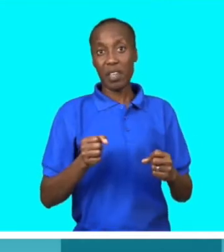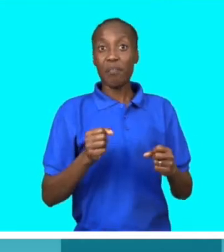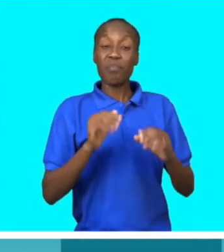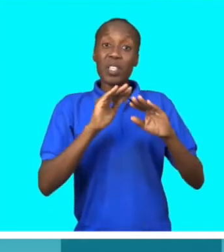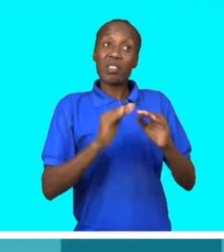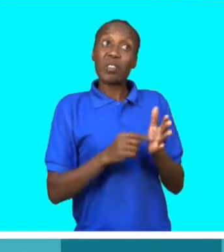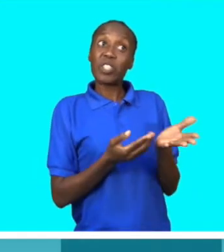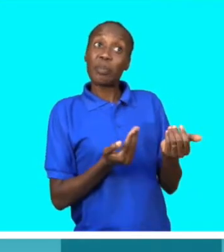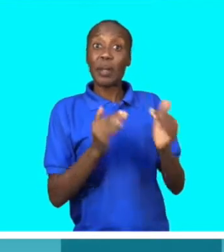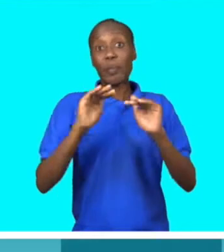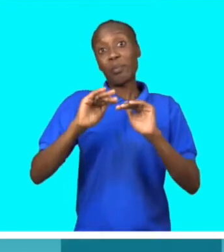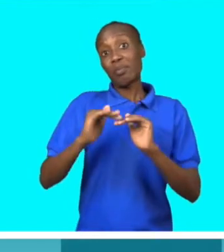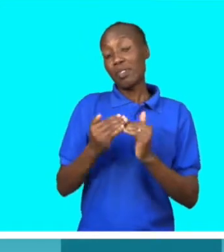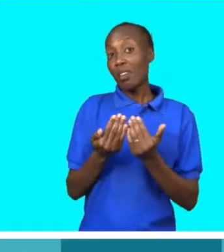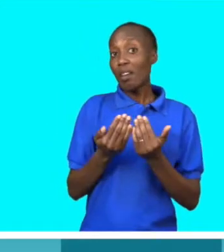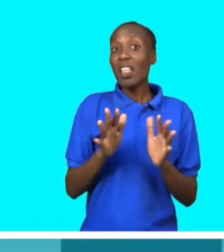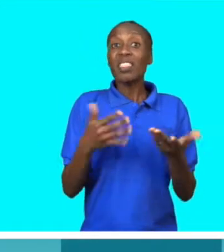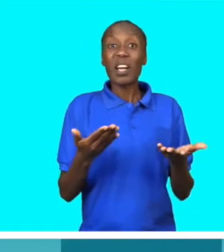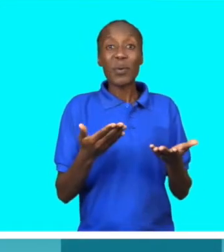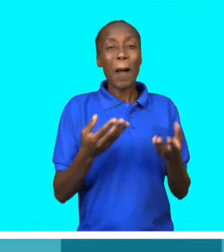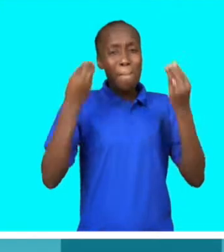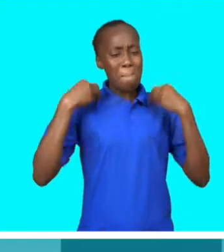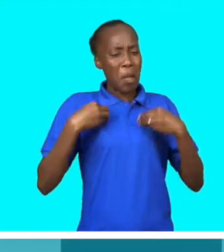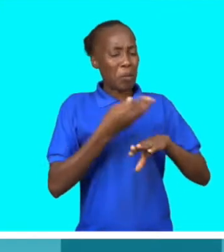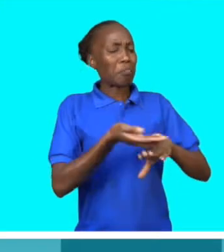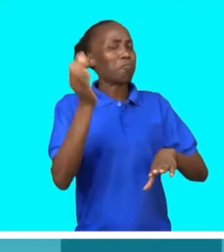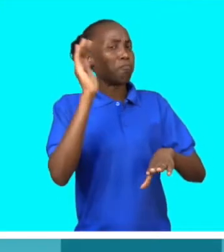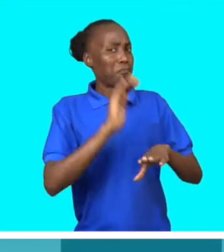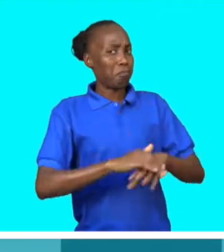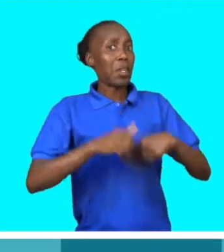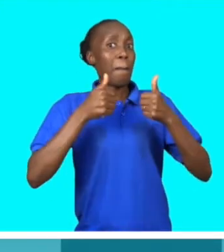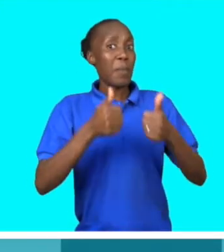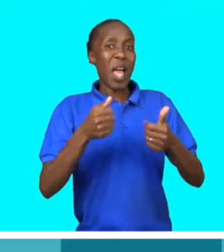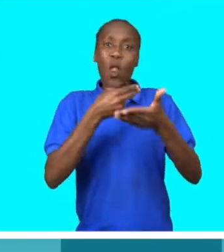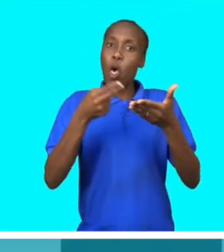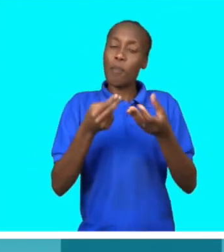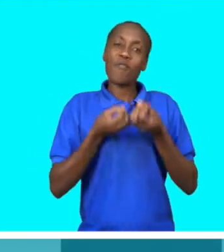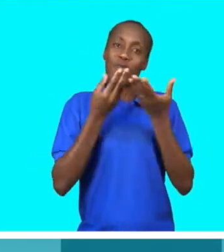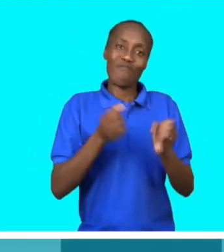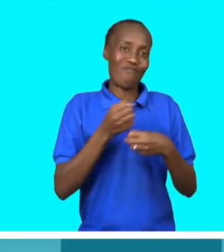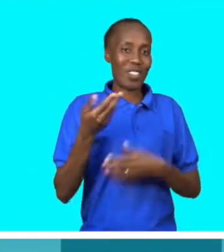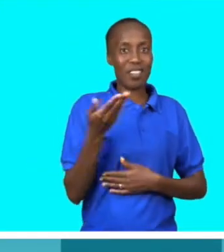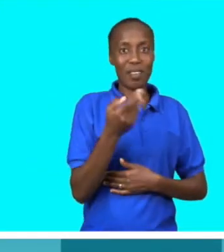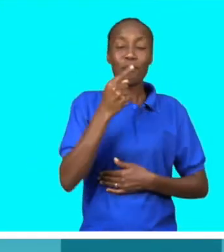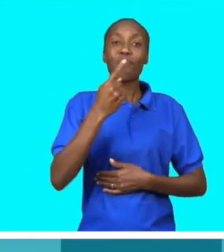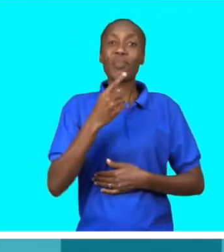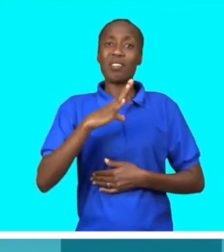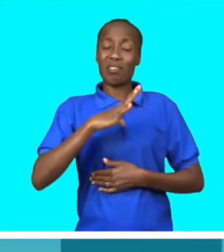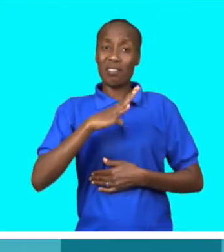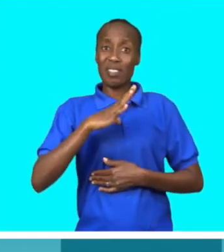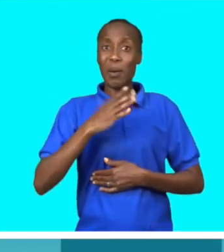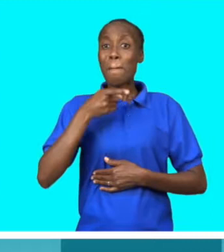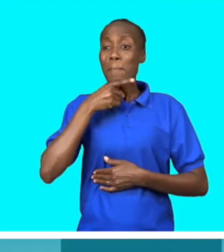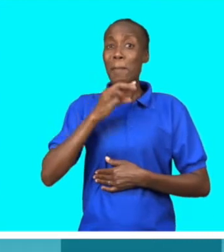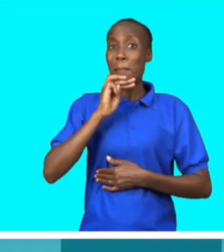E que era só esperar pelo dia. Então, e eram grandes médicos, com grandes referências, não preciso citar os nomes aqui também. Mas eles diziam,